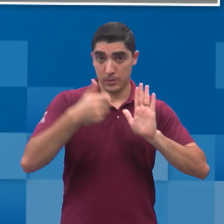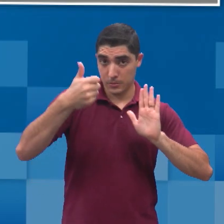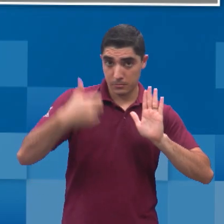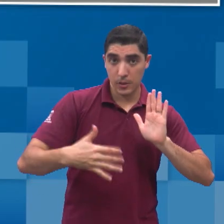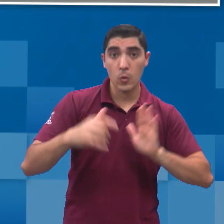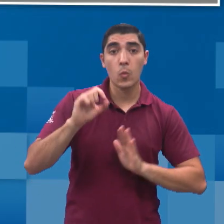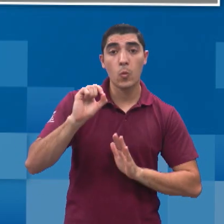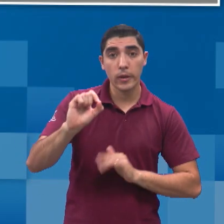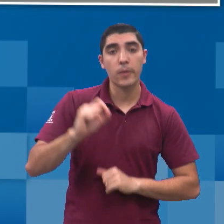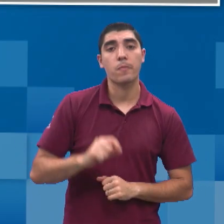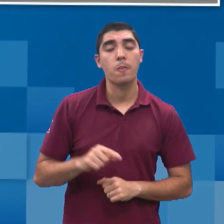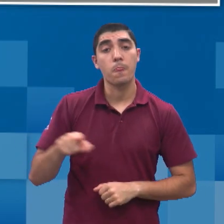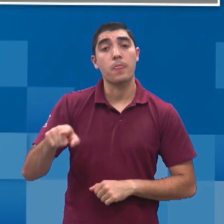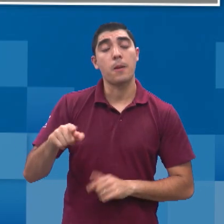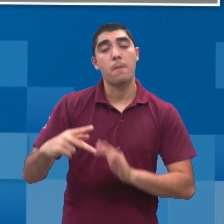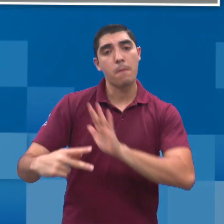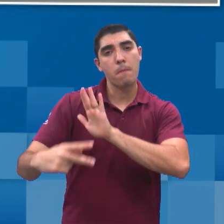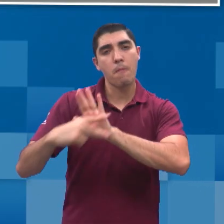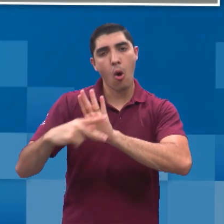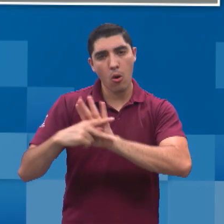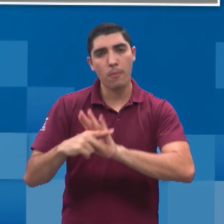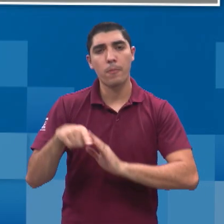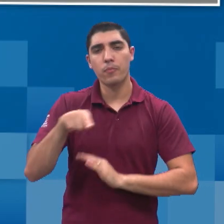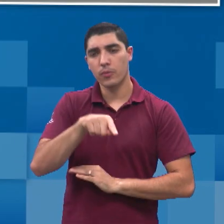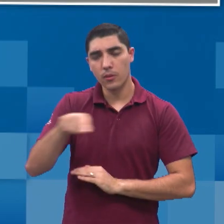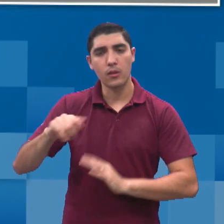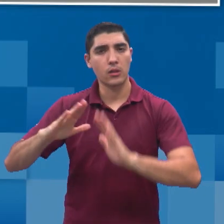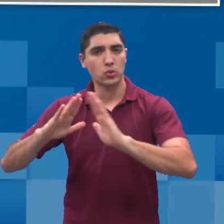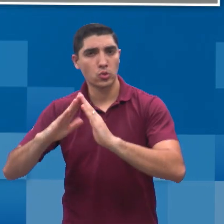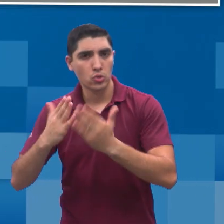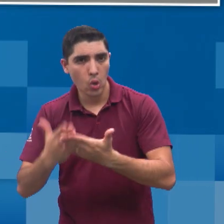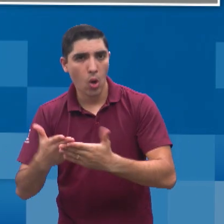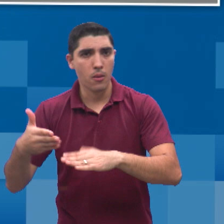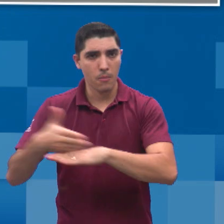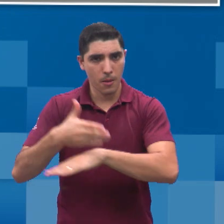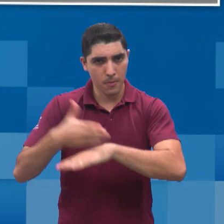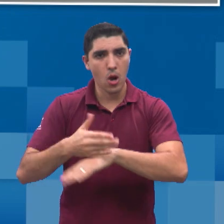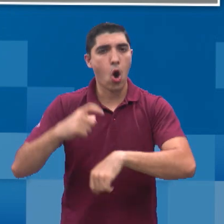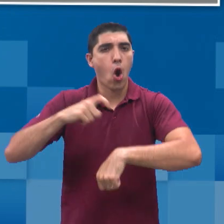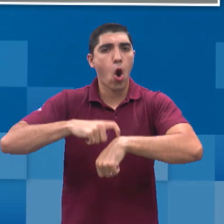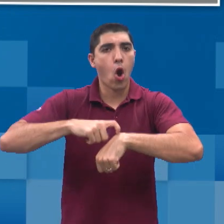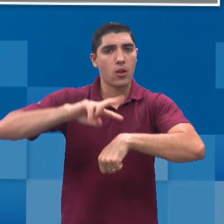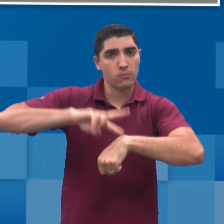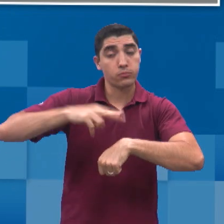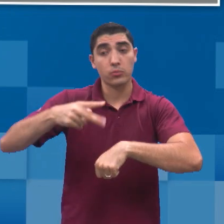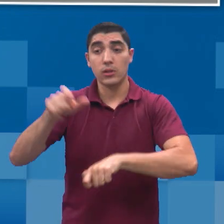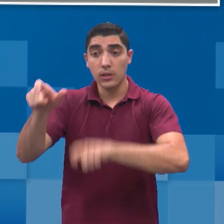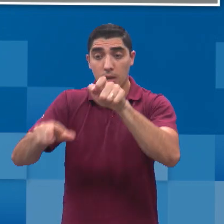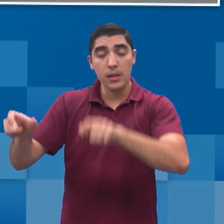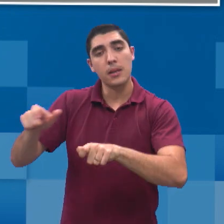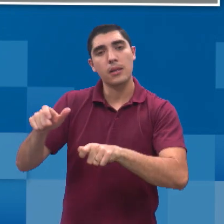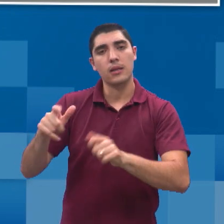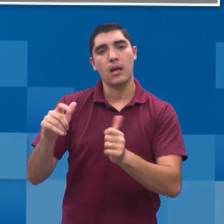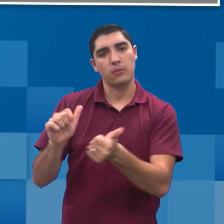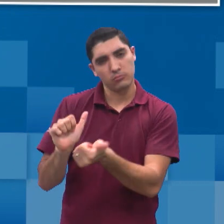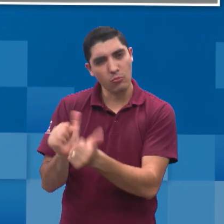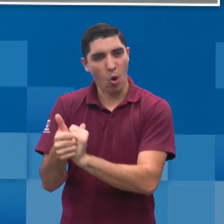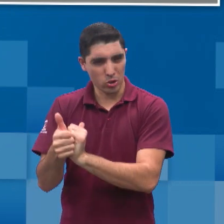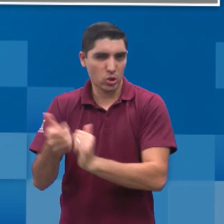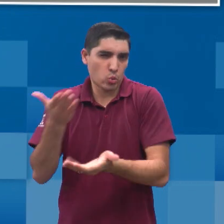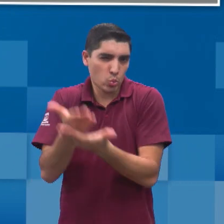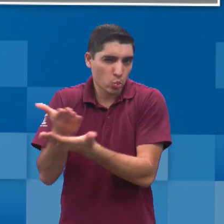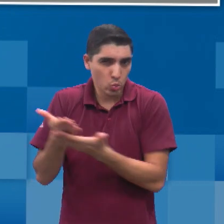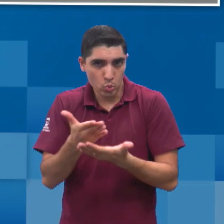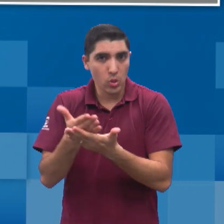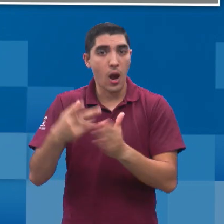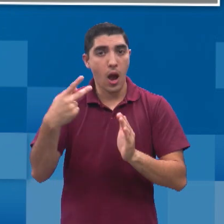dispõe sobre a flexibilização da jornada escolar para estudantes atletas da Rede Pública Municipal de